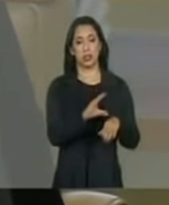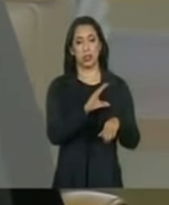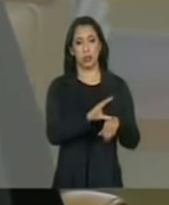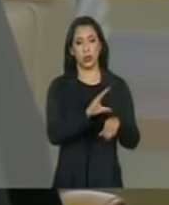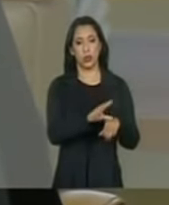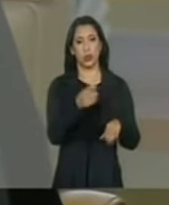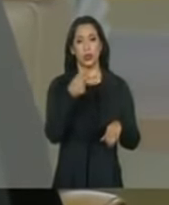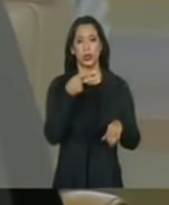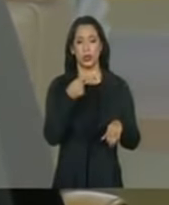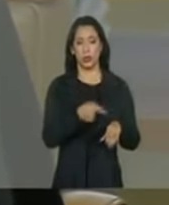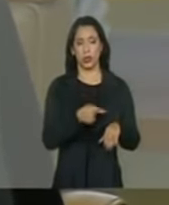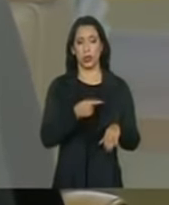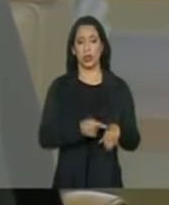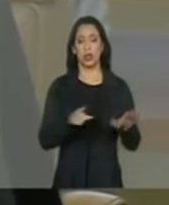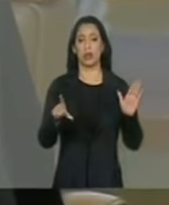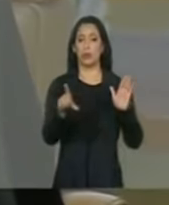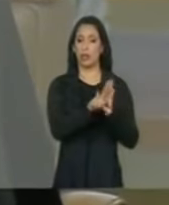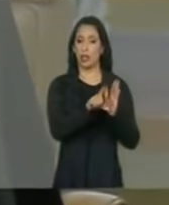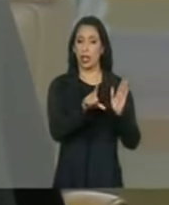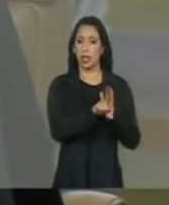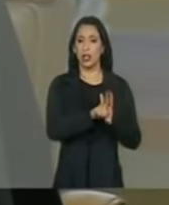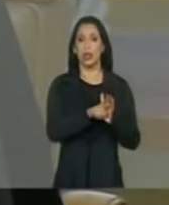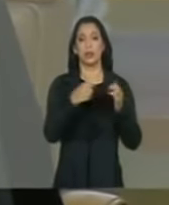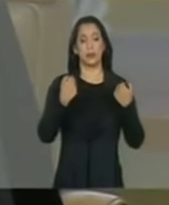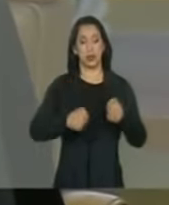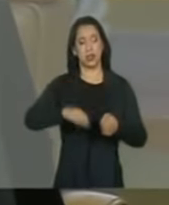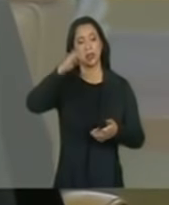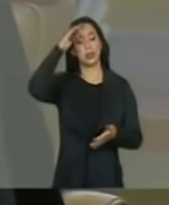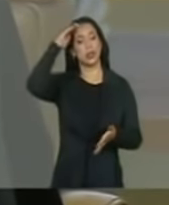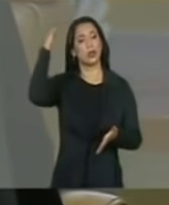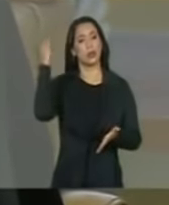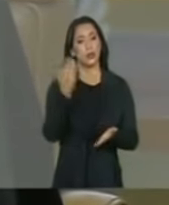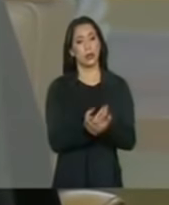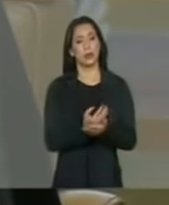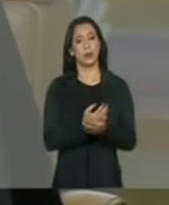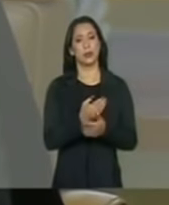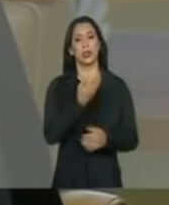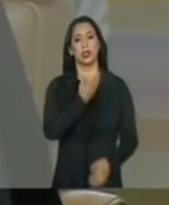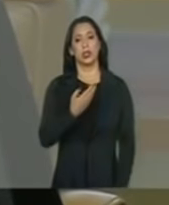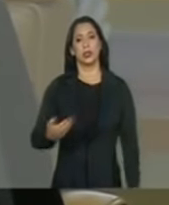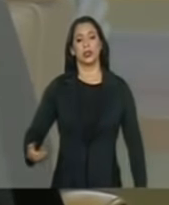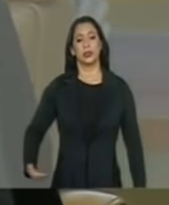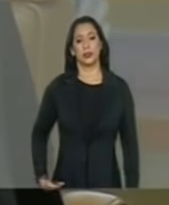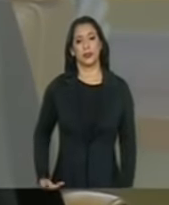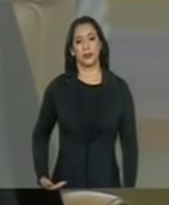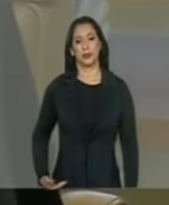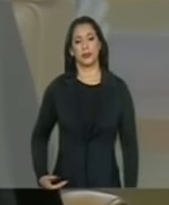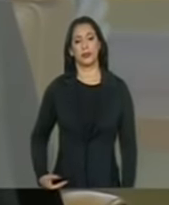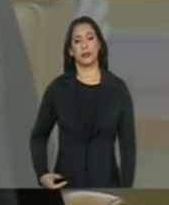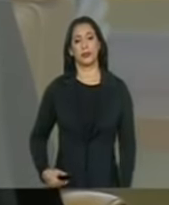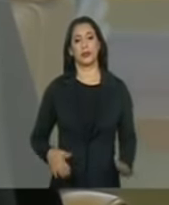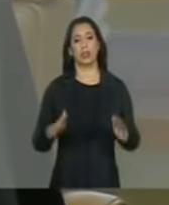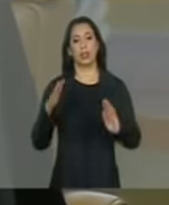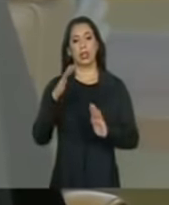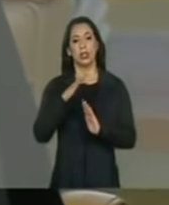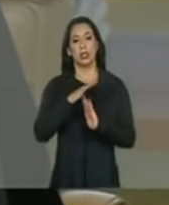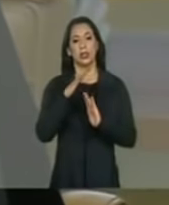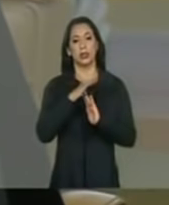constituição e as leis desta república lhe impõe como limites